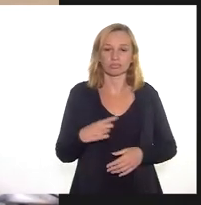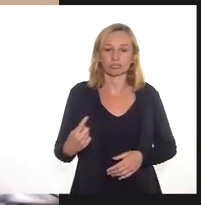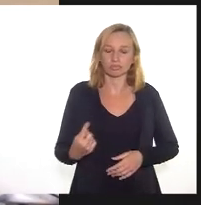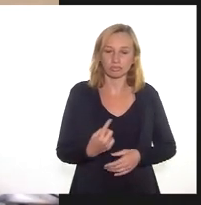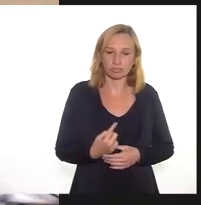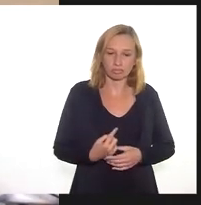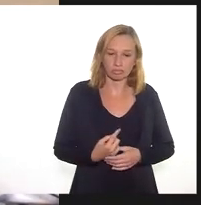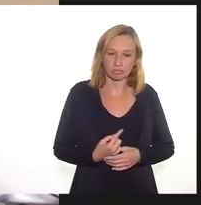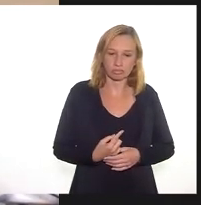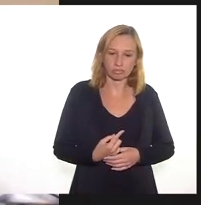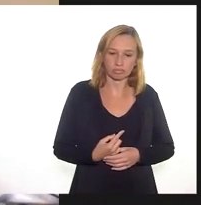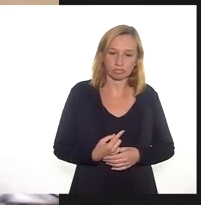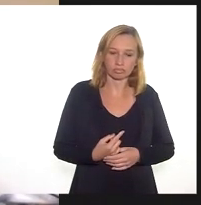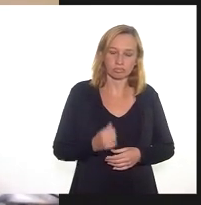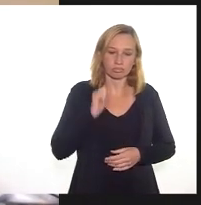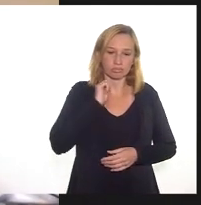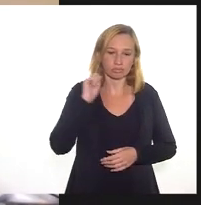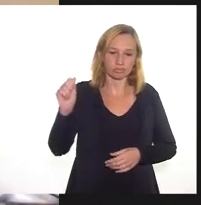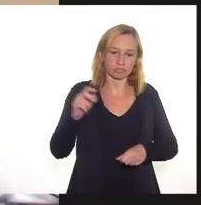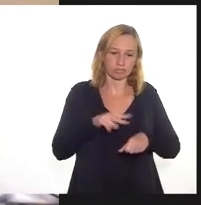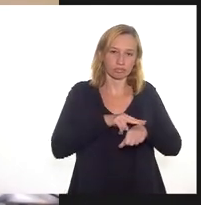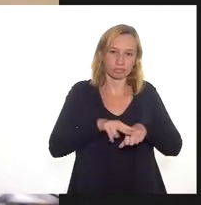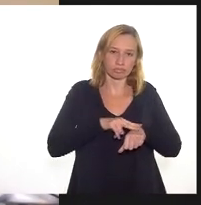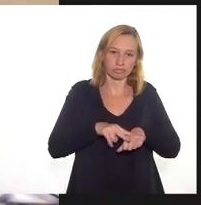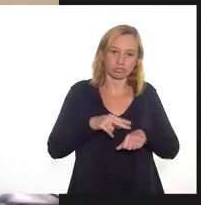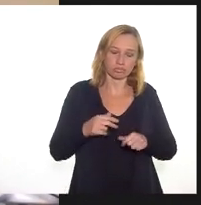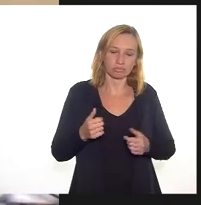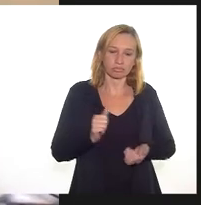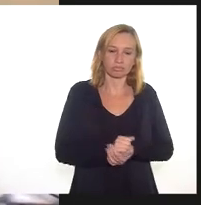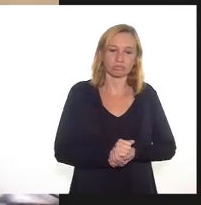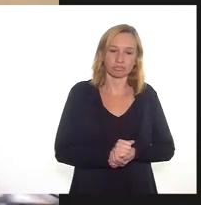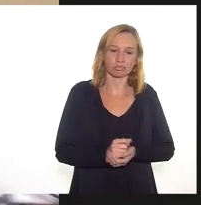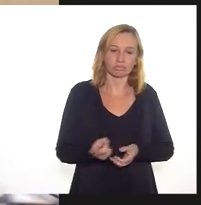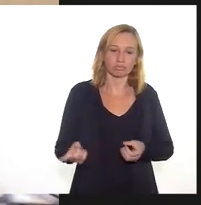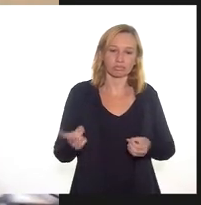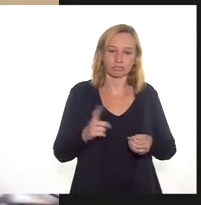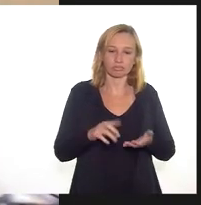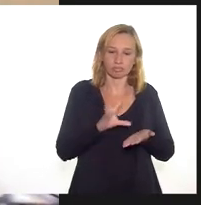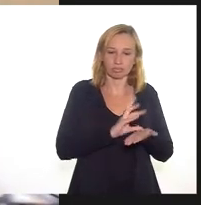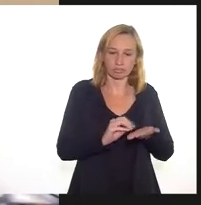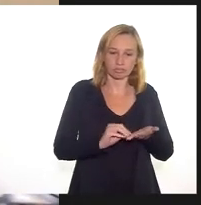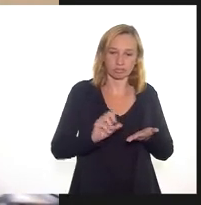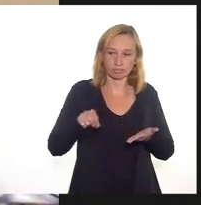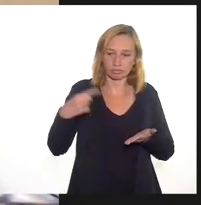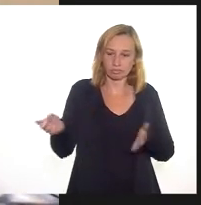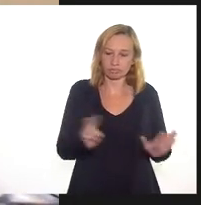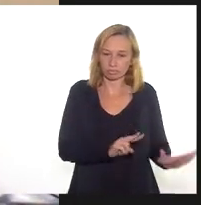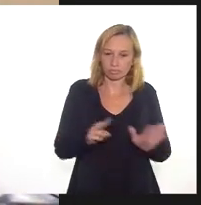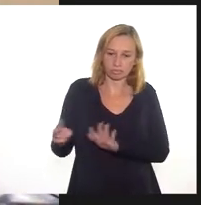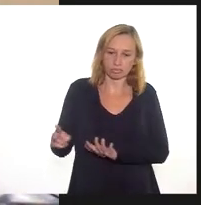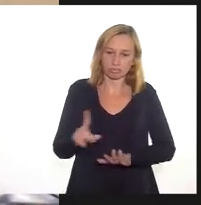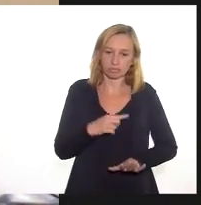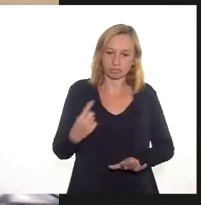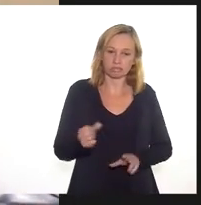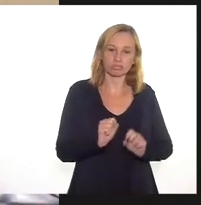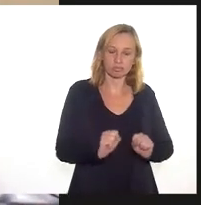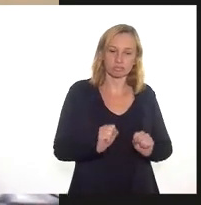Abril Verde, e a gente espera que possa retornar à pauta na próxima semana, para que a gente